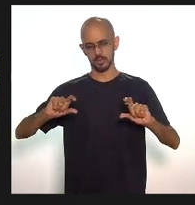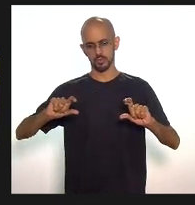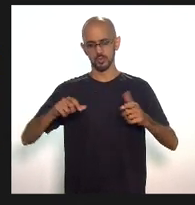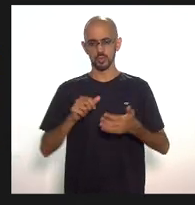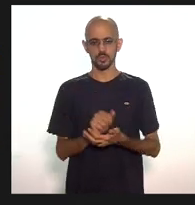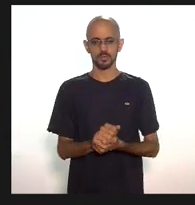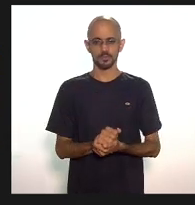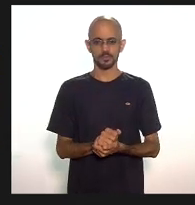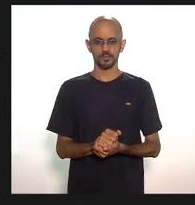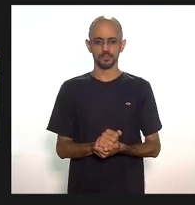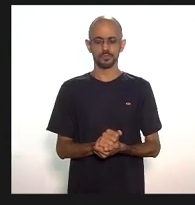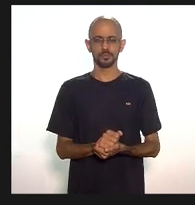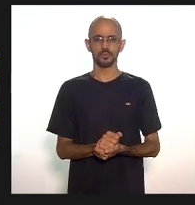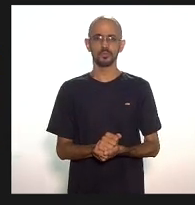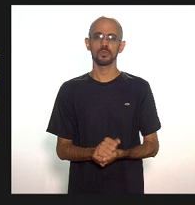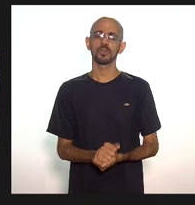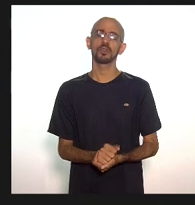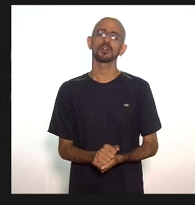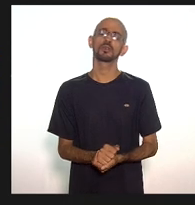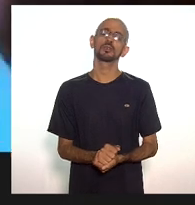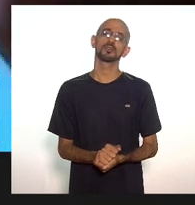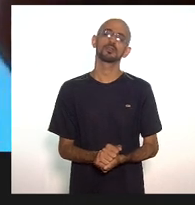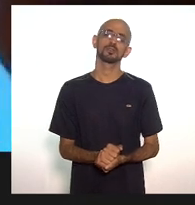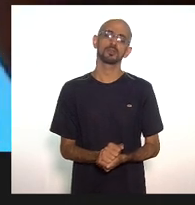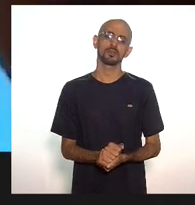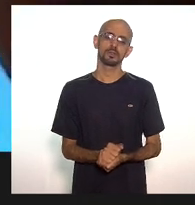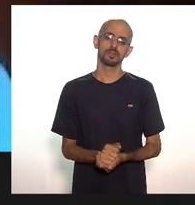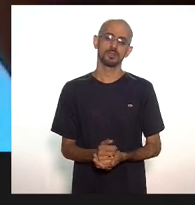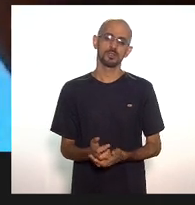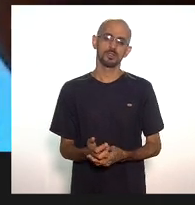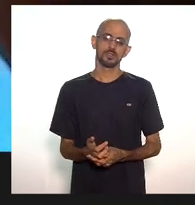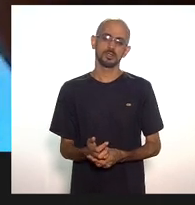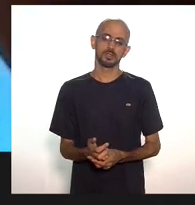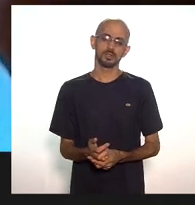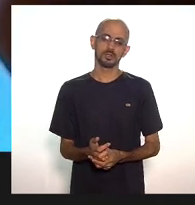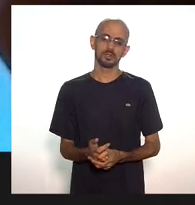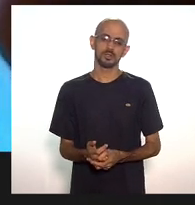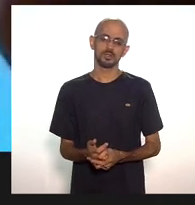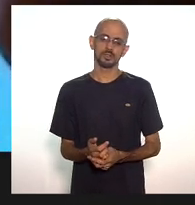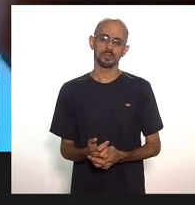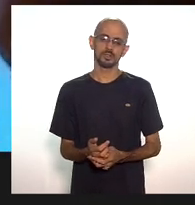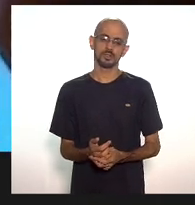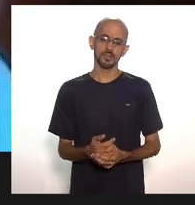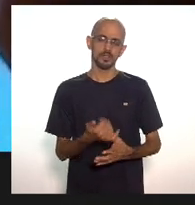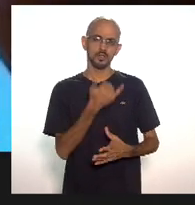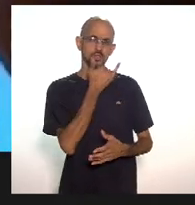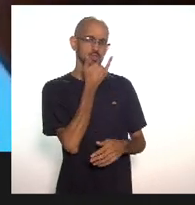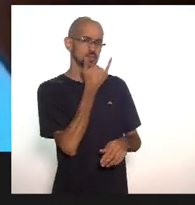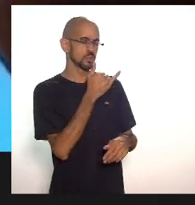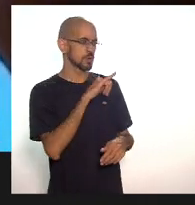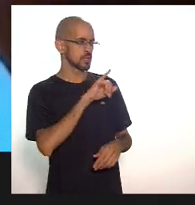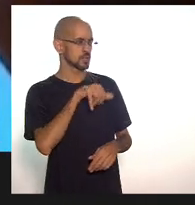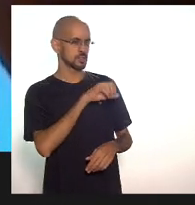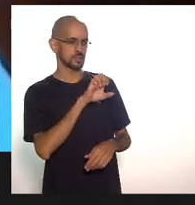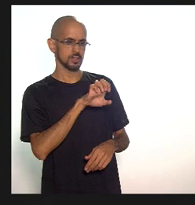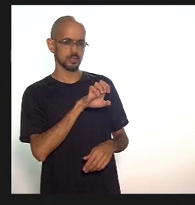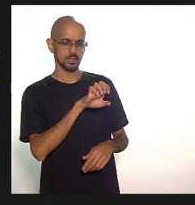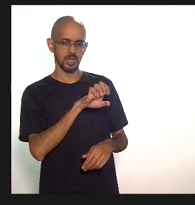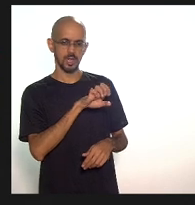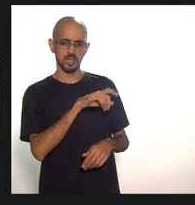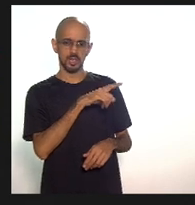parágrafo 1º, inciso 2º. Zé Luiz? Sim. Você me permite uma pequena interrupção? Por